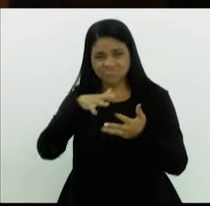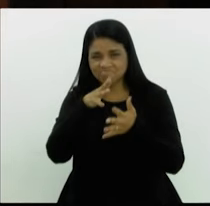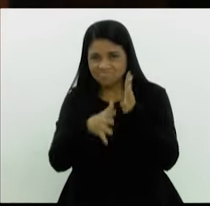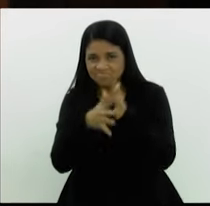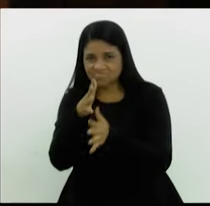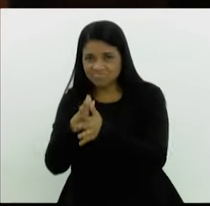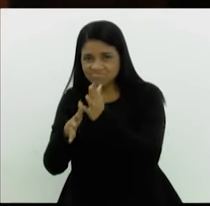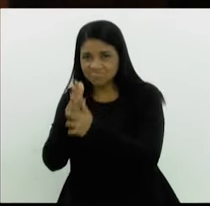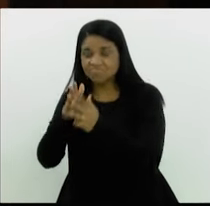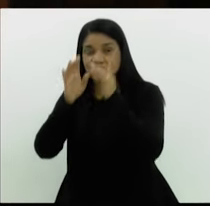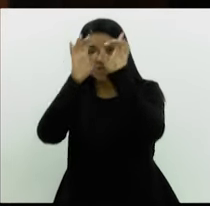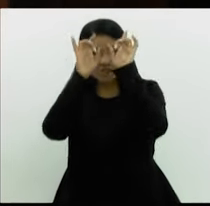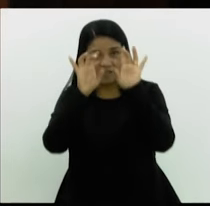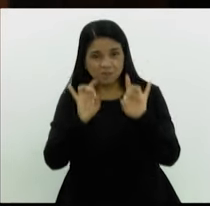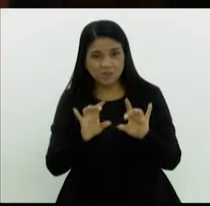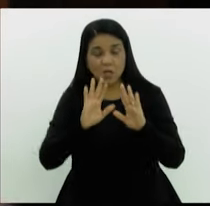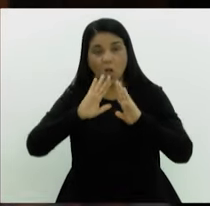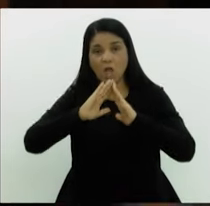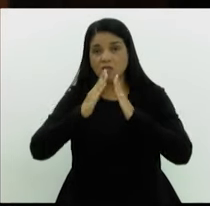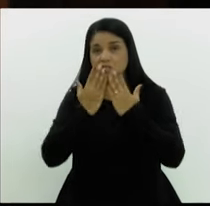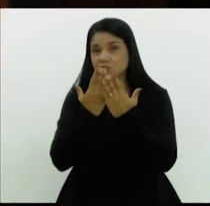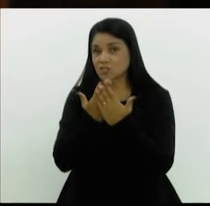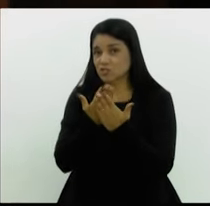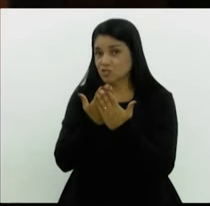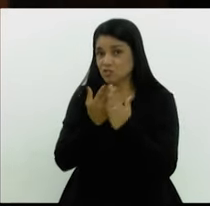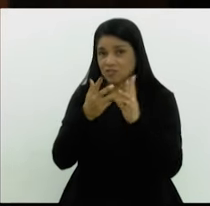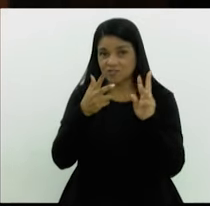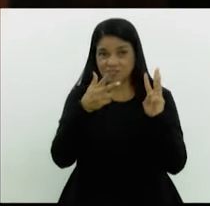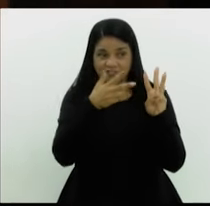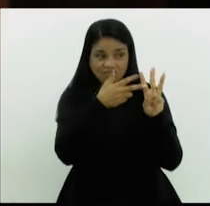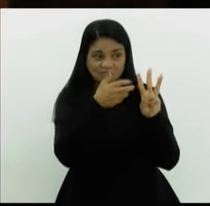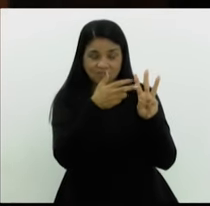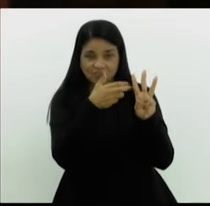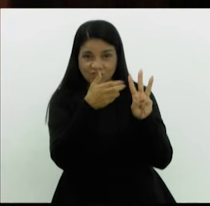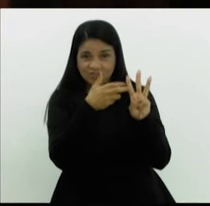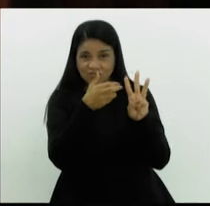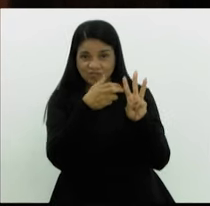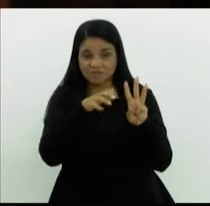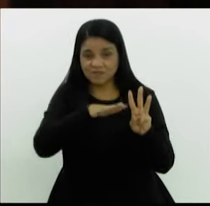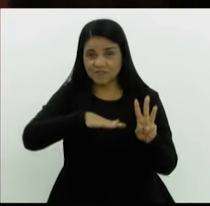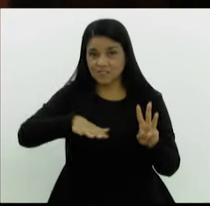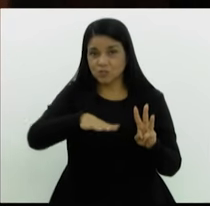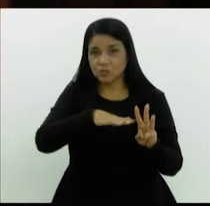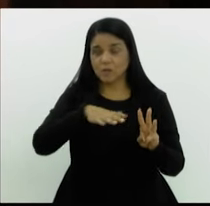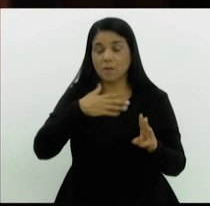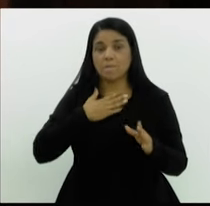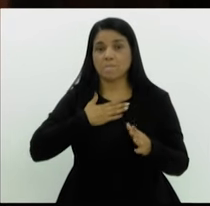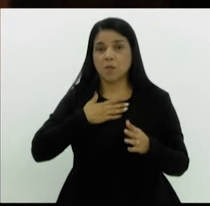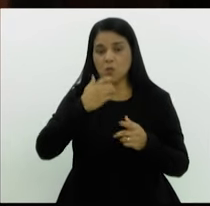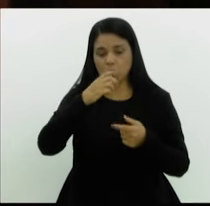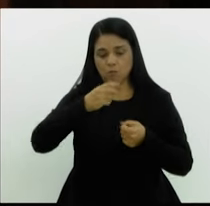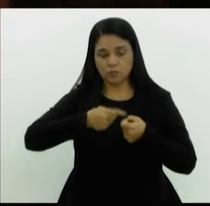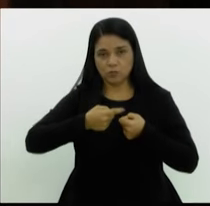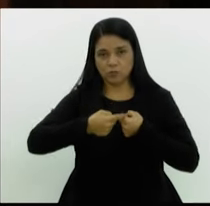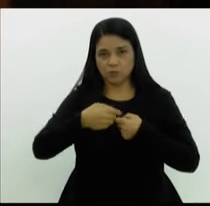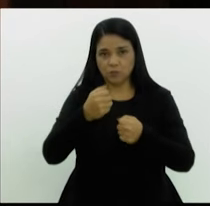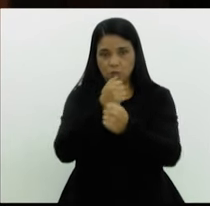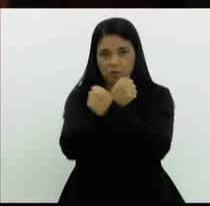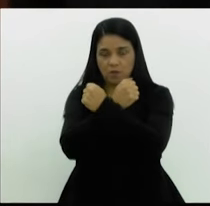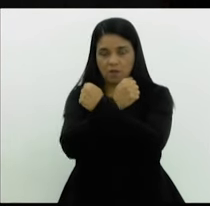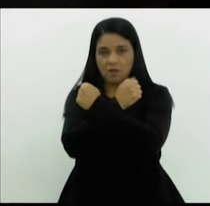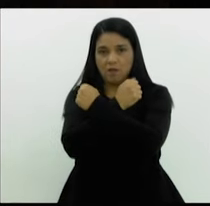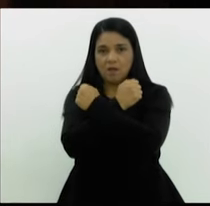no que diz respeito à escola indígena, que está situada no meu município, em Angra dos Reis.